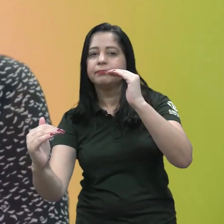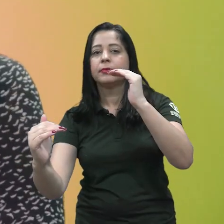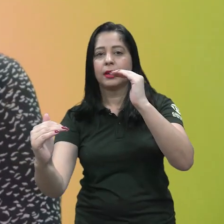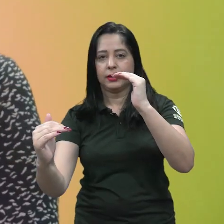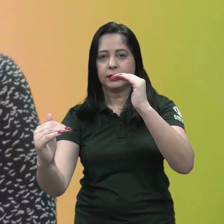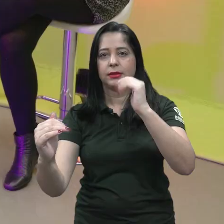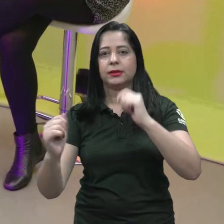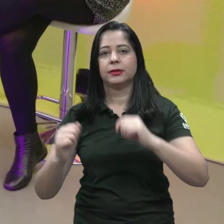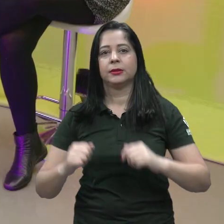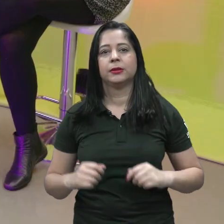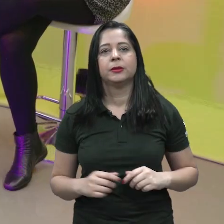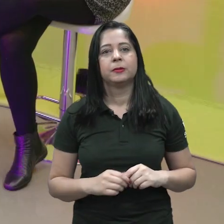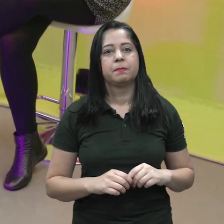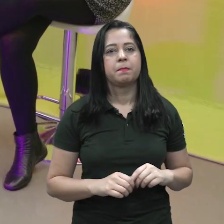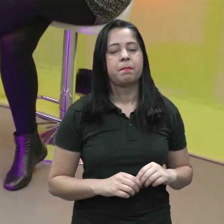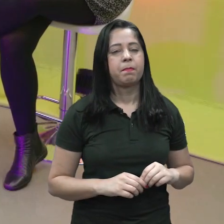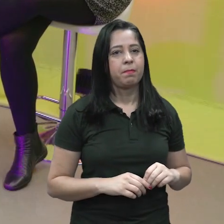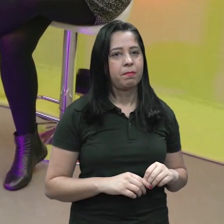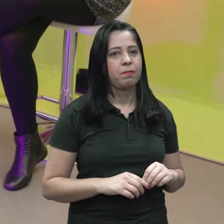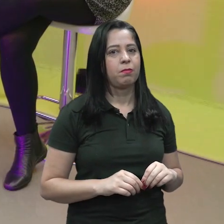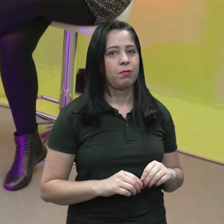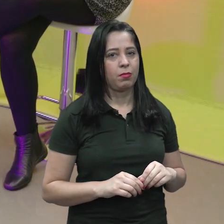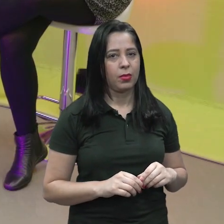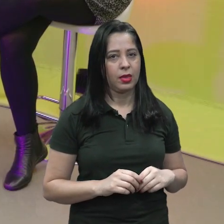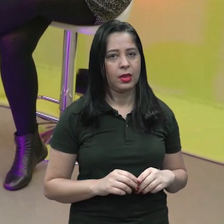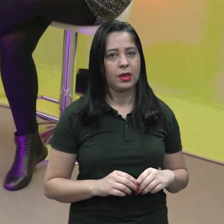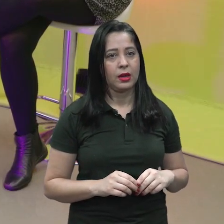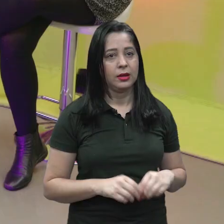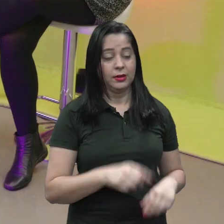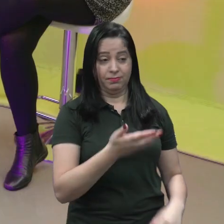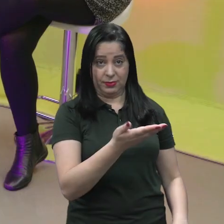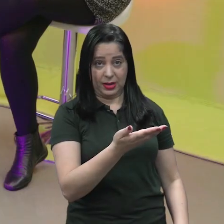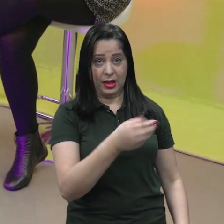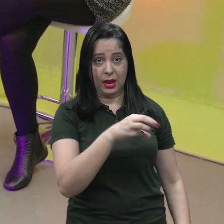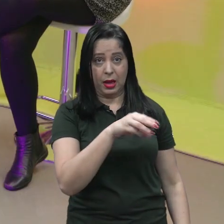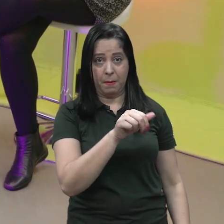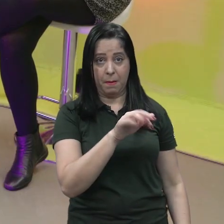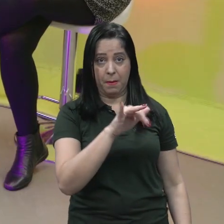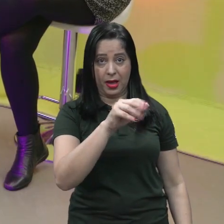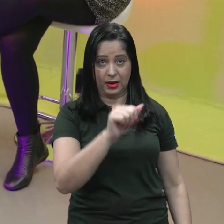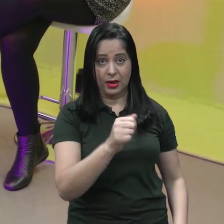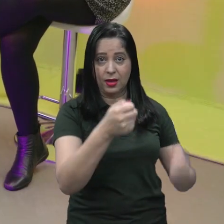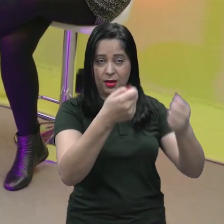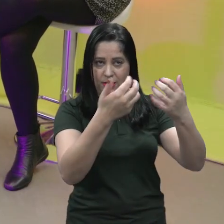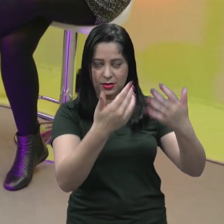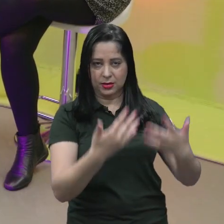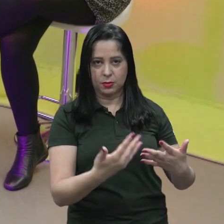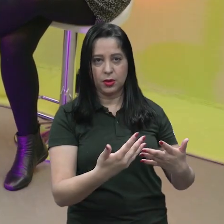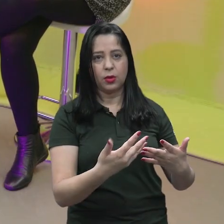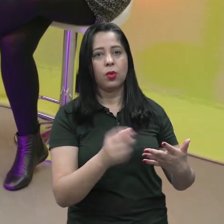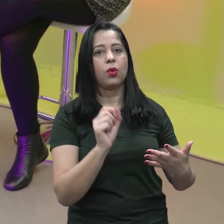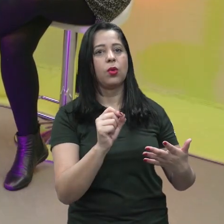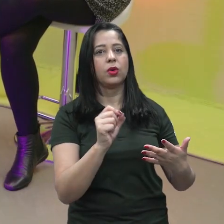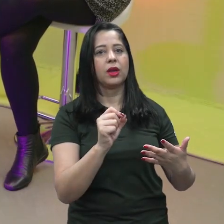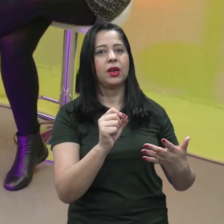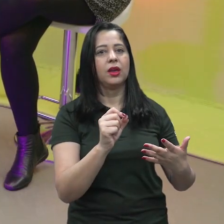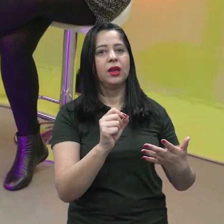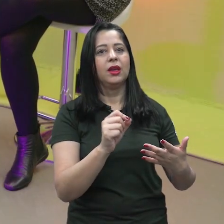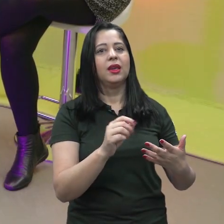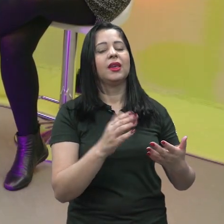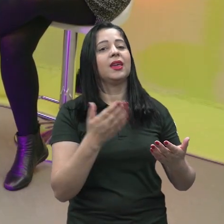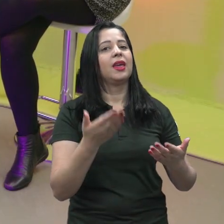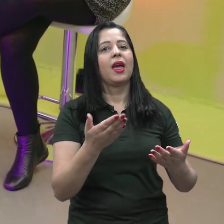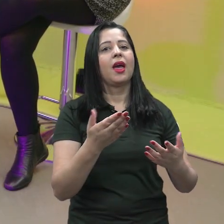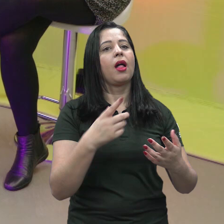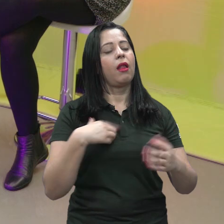está na orelha do livro. E a Maria, né, comentou no bloco anterior que a gente viu um vídeo dela comentando que teve esses